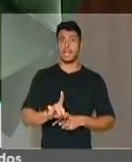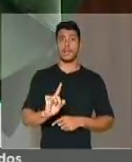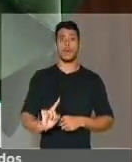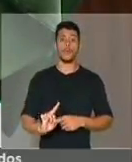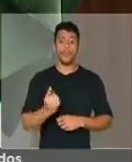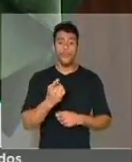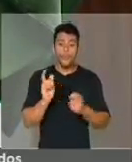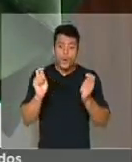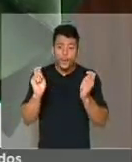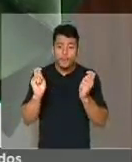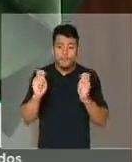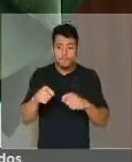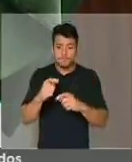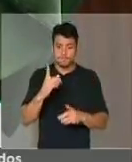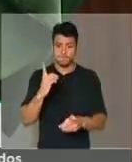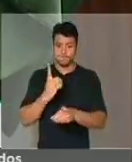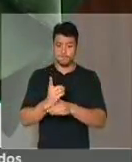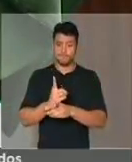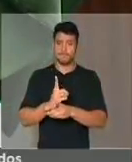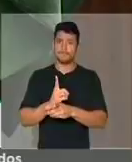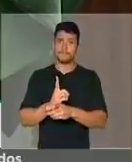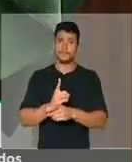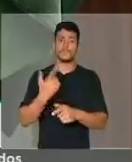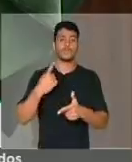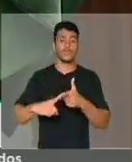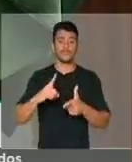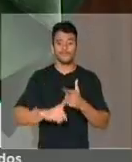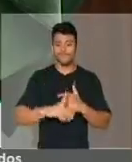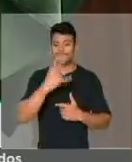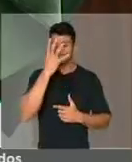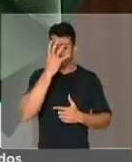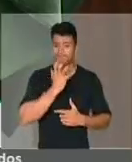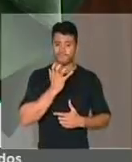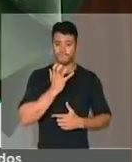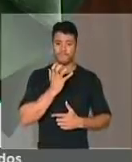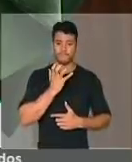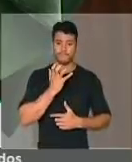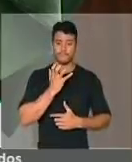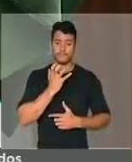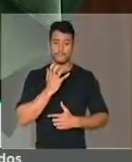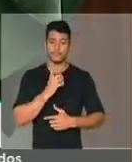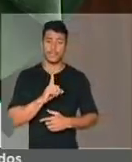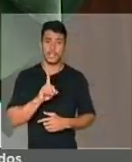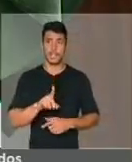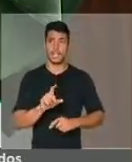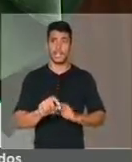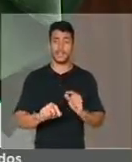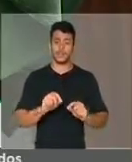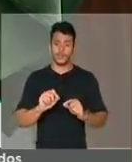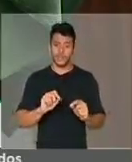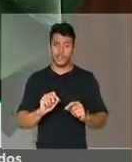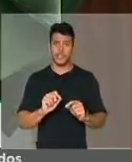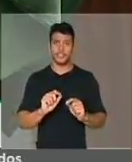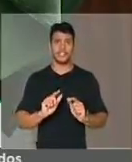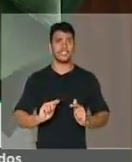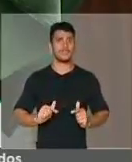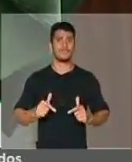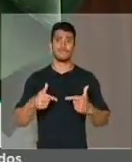encontrada por uma condição extrema. é o tratamento de